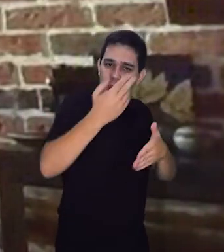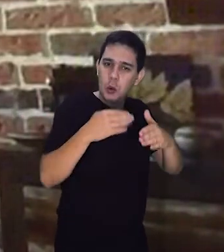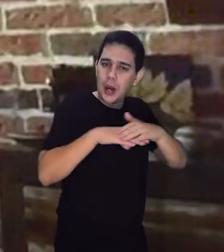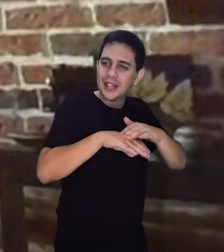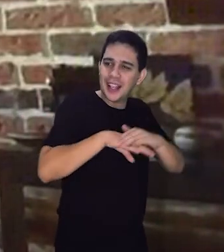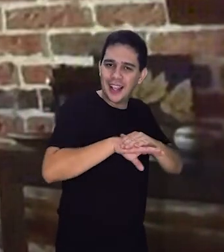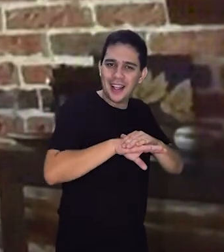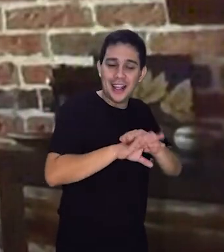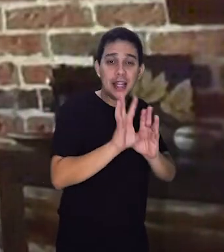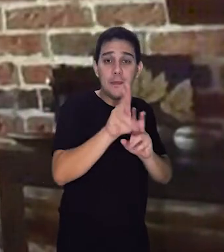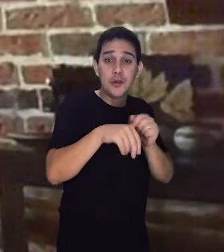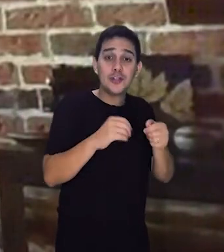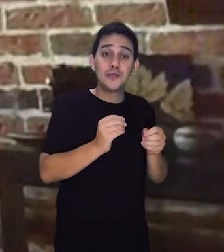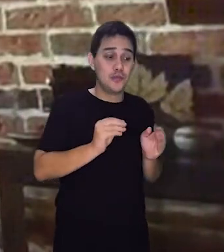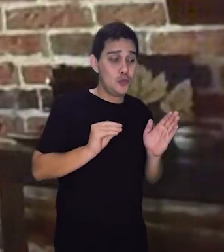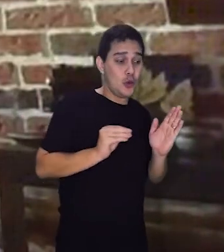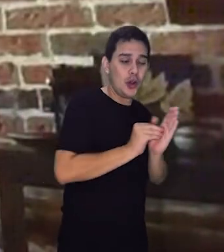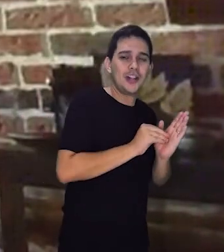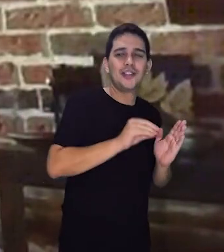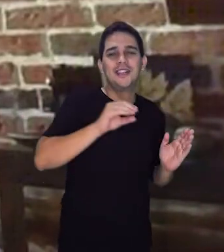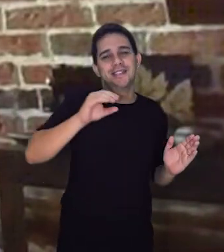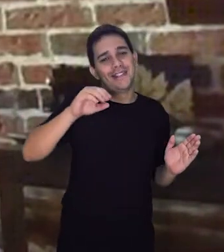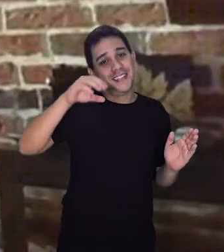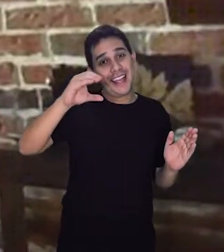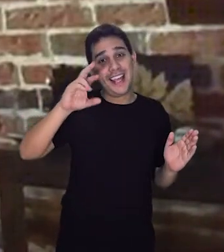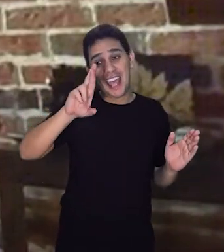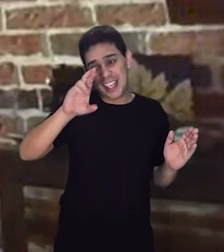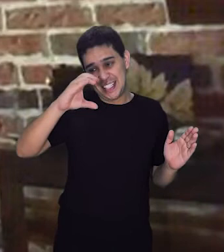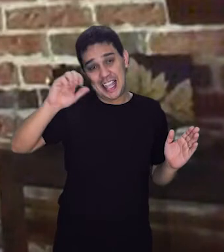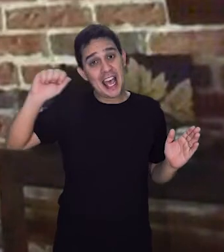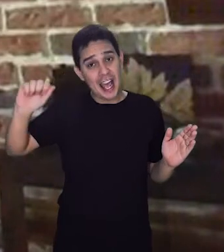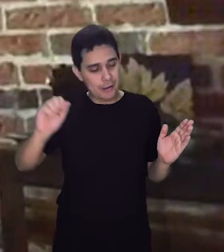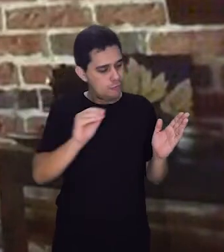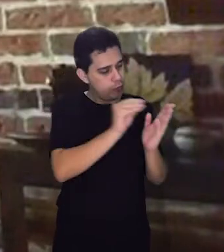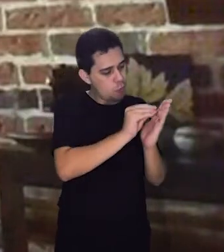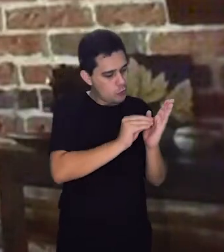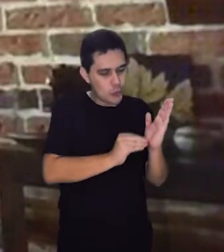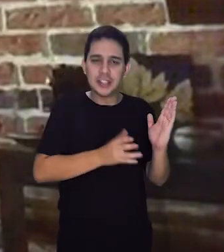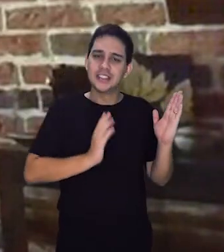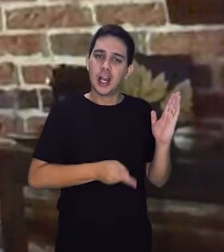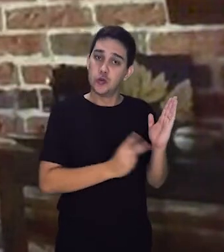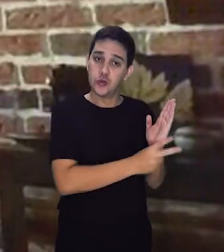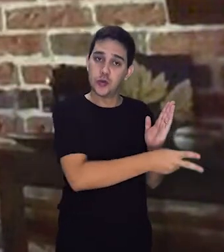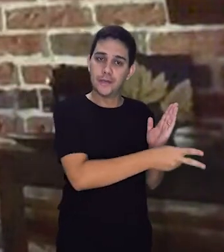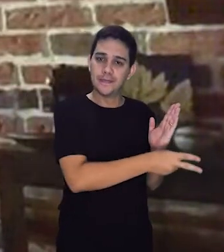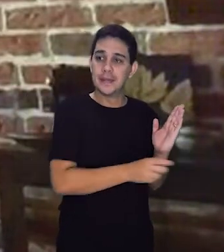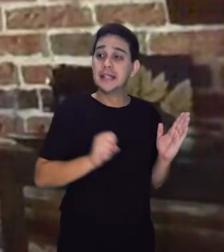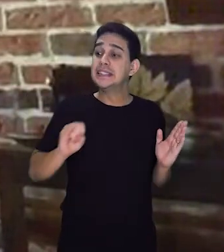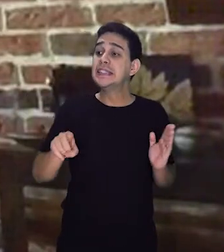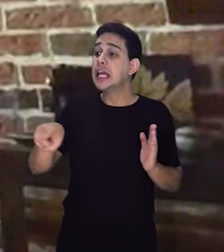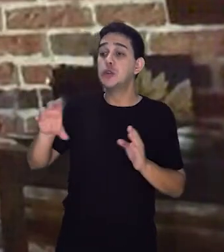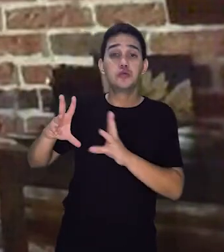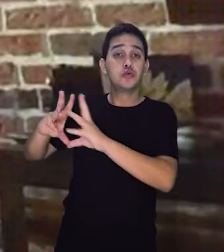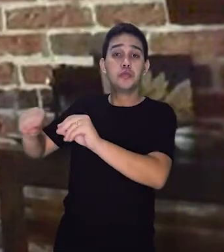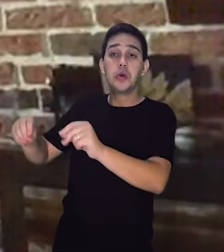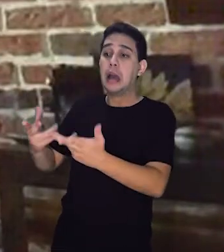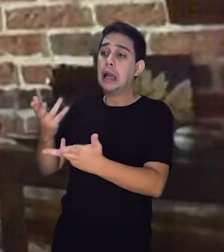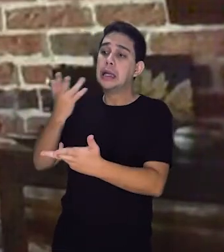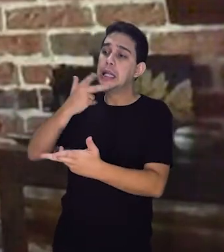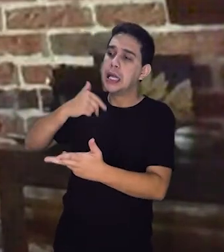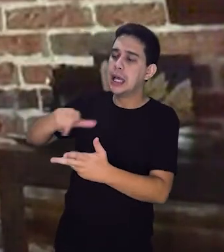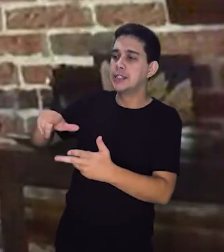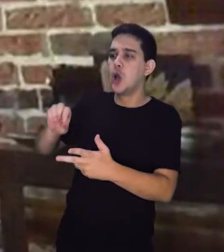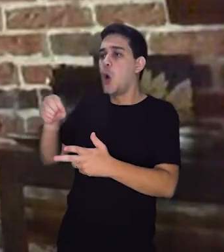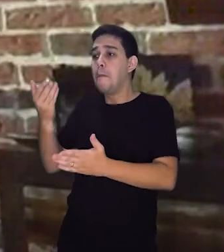pegar aquela criança, ele vai ter acesso a toda aquela documentação, ainda que a criança não esteja portando. Então,